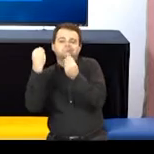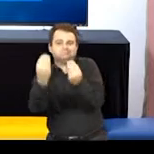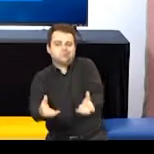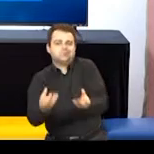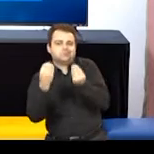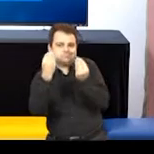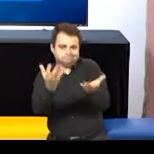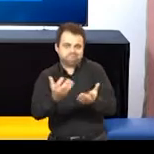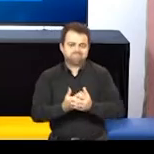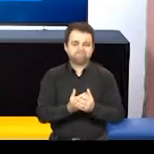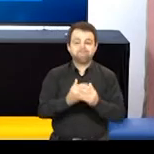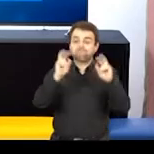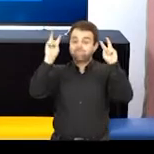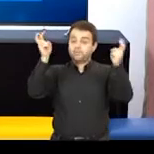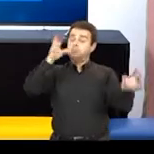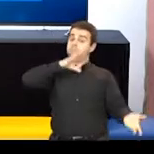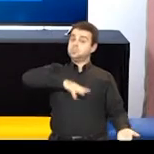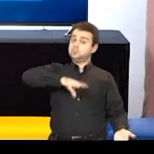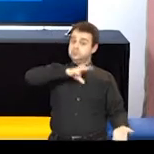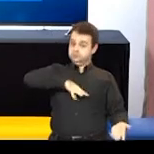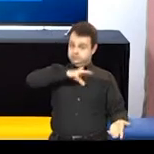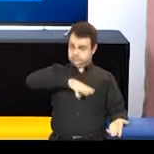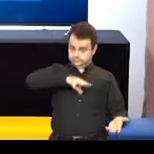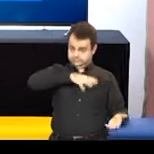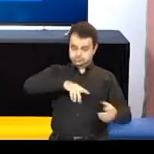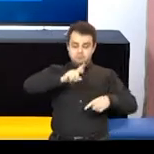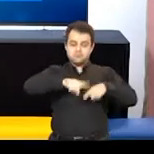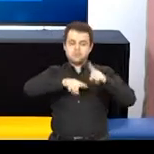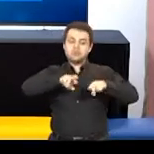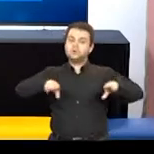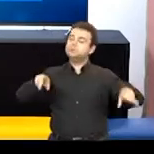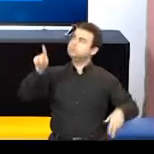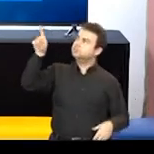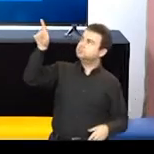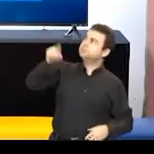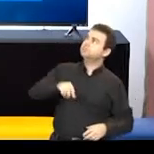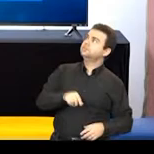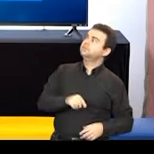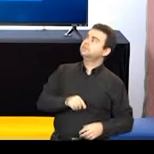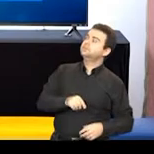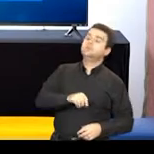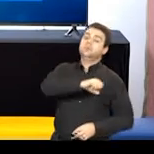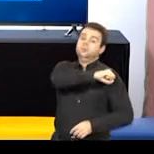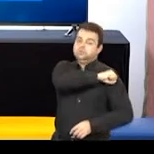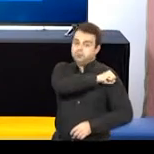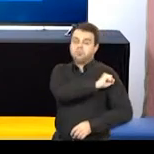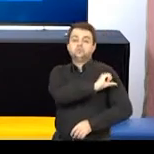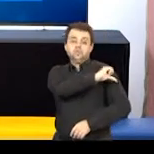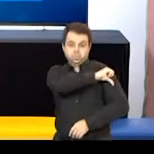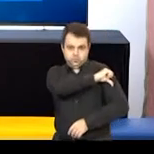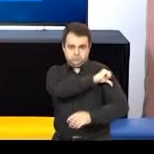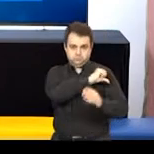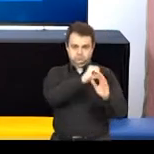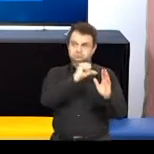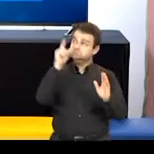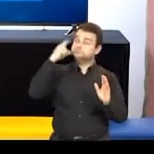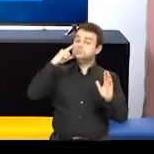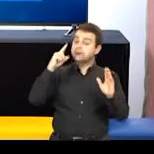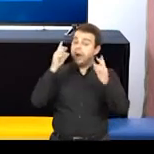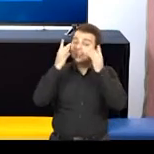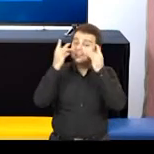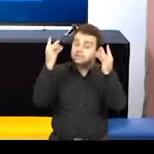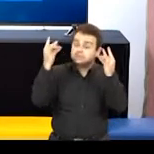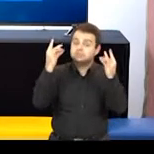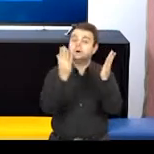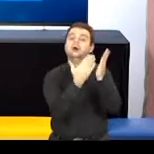falar hoje da aula de português, especificamente dos materiais do 8º e 9º anos. Fiquem ligados aí nas capas para que